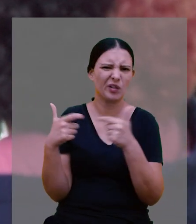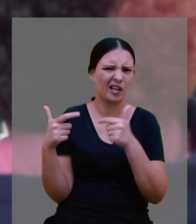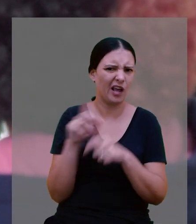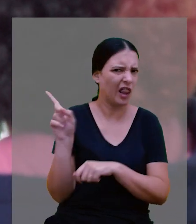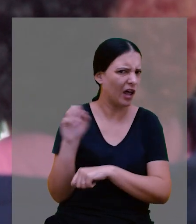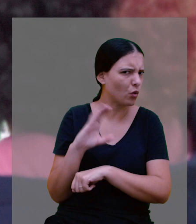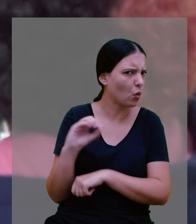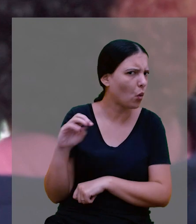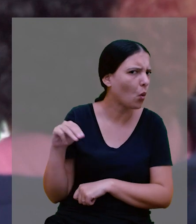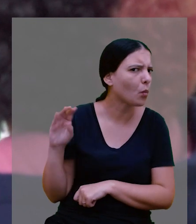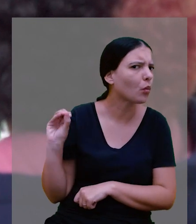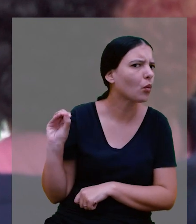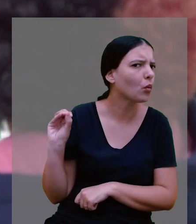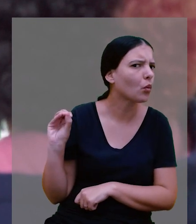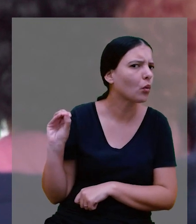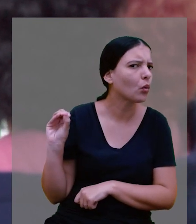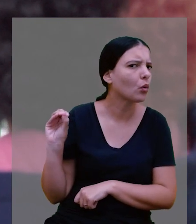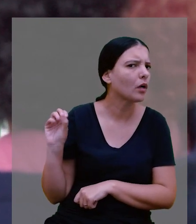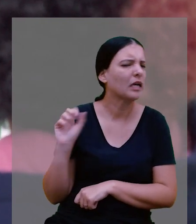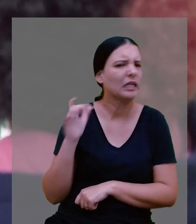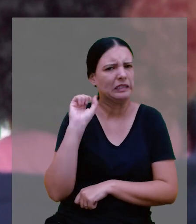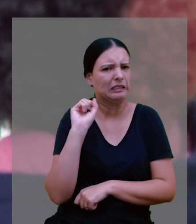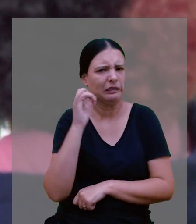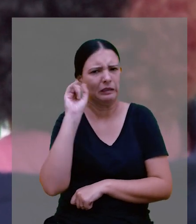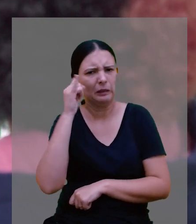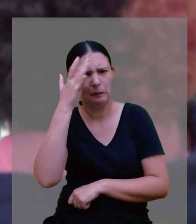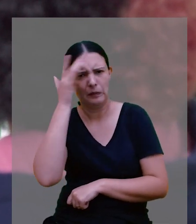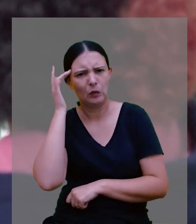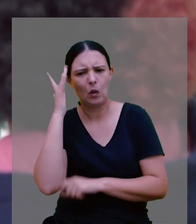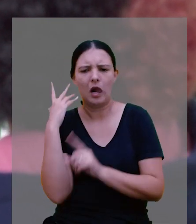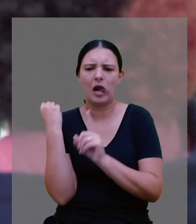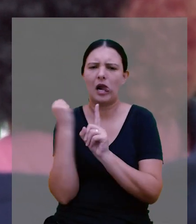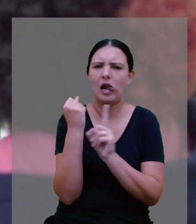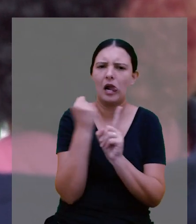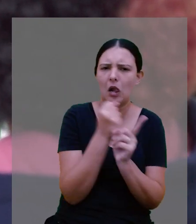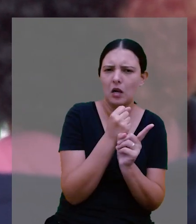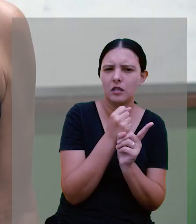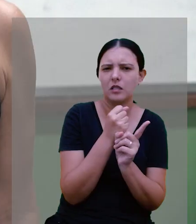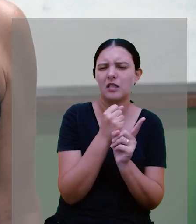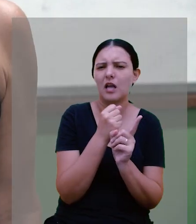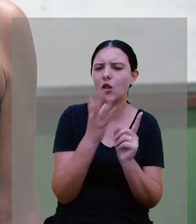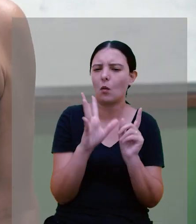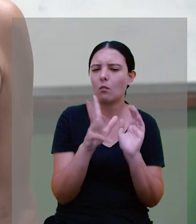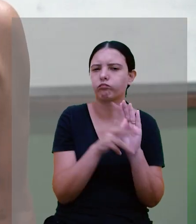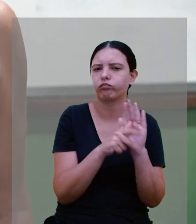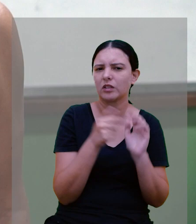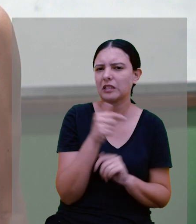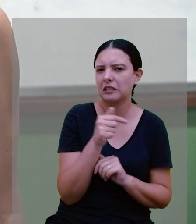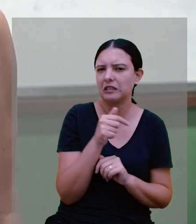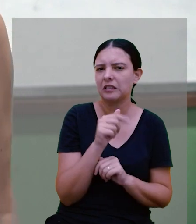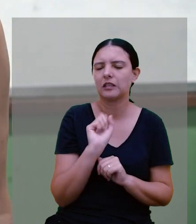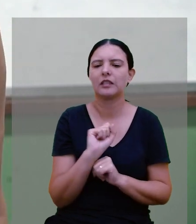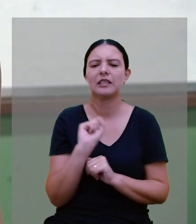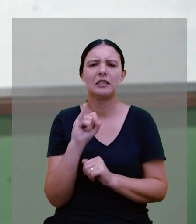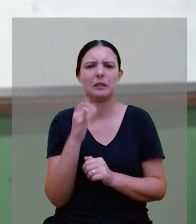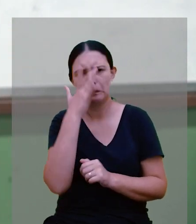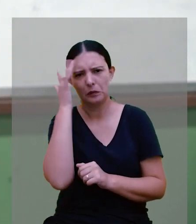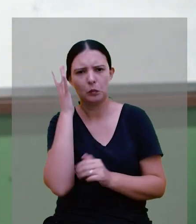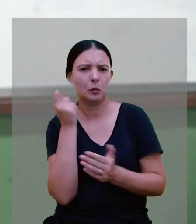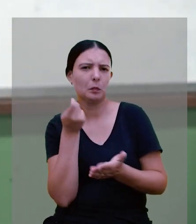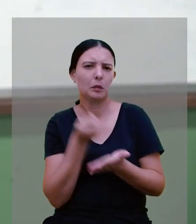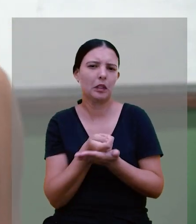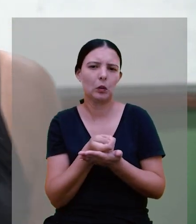Congo? Será que as pessoas foram assassinadas para pegar o minério que está aqui? Será que quem pagou por